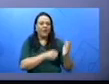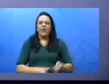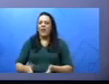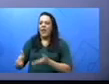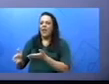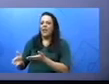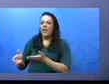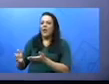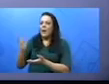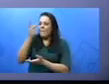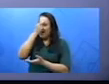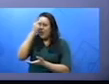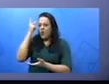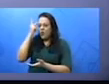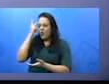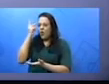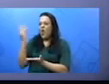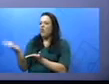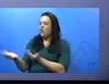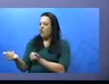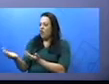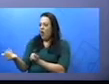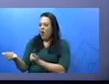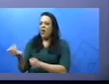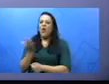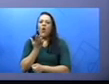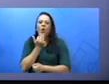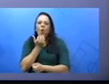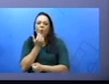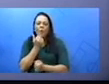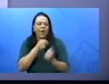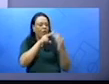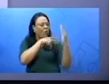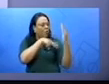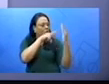lendo, tomando um lanche e aparentemente com papel na mão fazendo leitura.